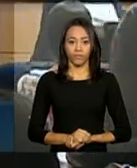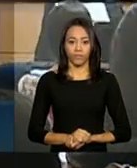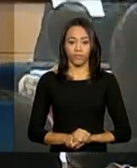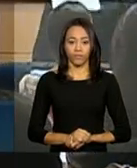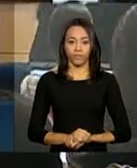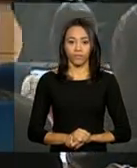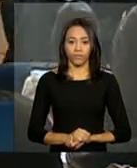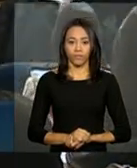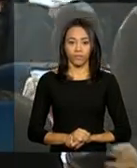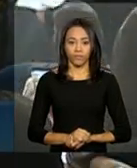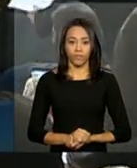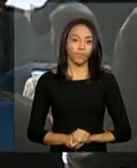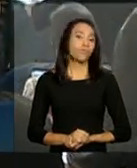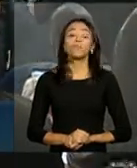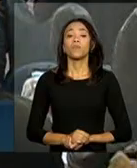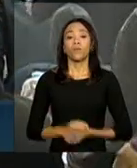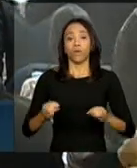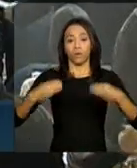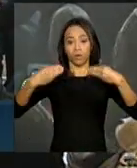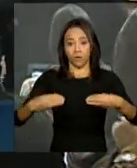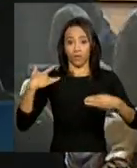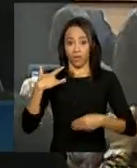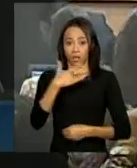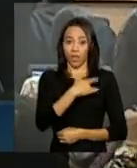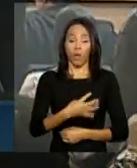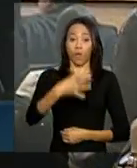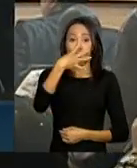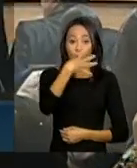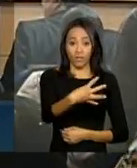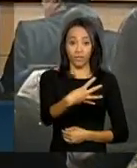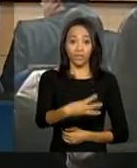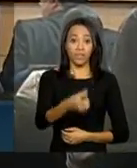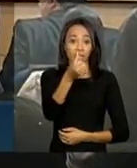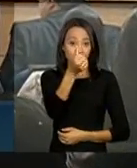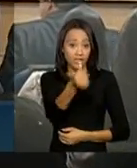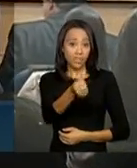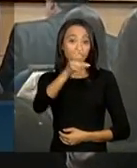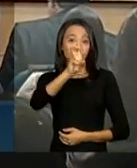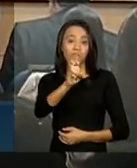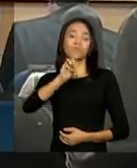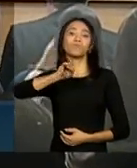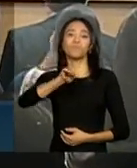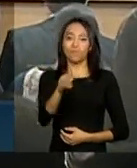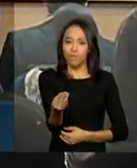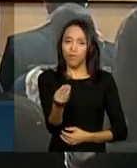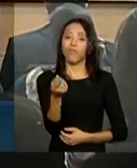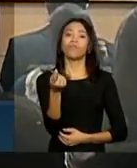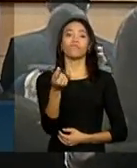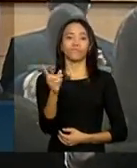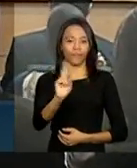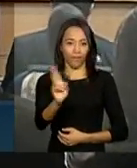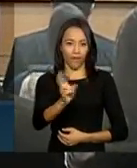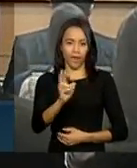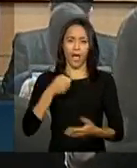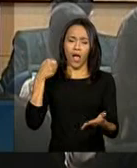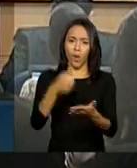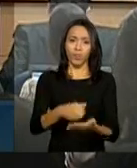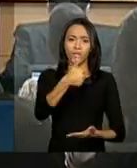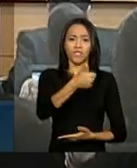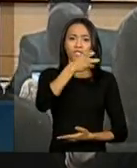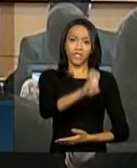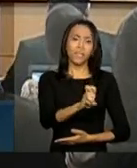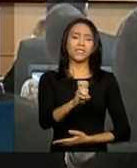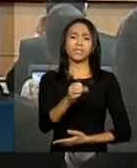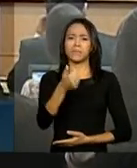Padilha o Ministério da Saúde investiu 465 milhões deais na compra de 15 milhões de